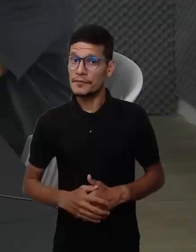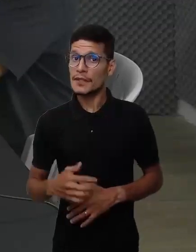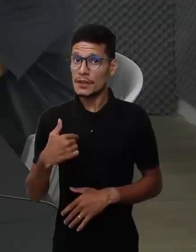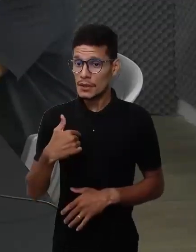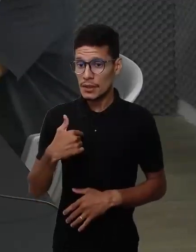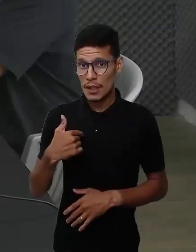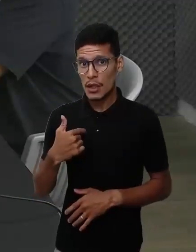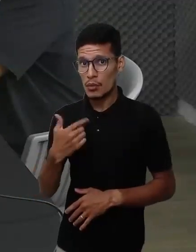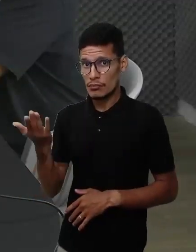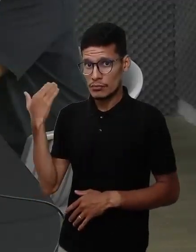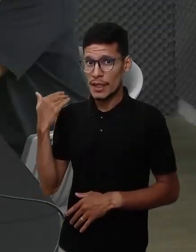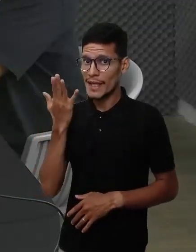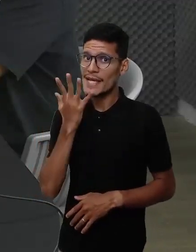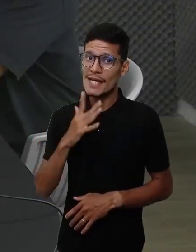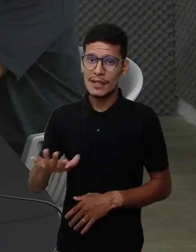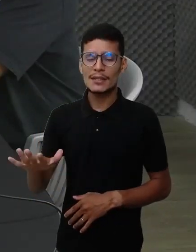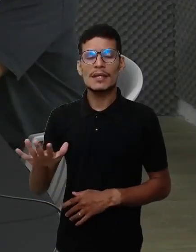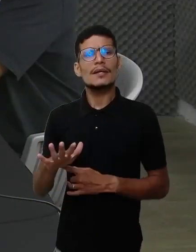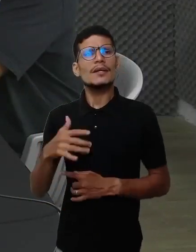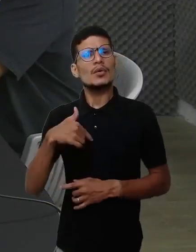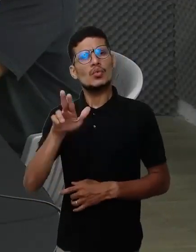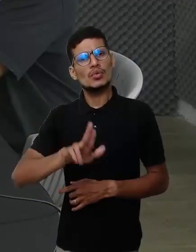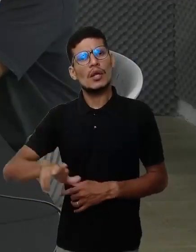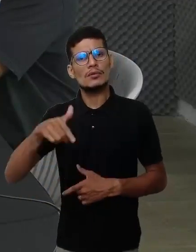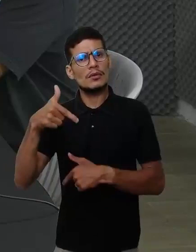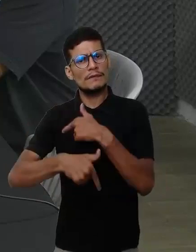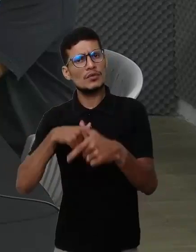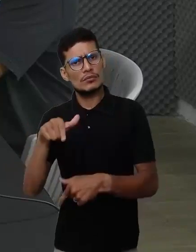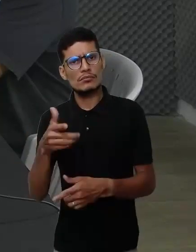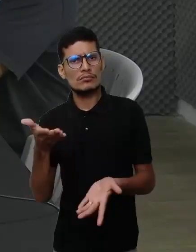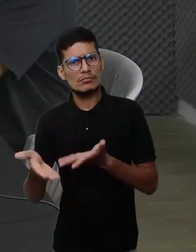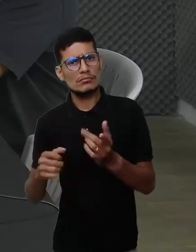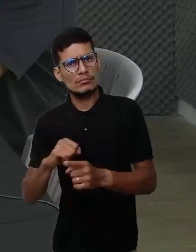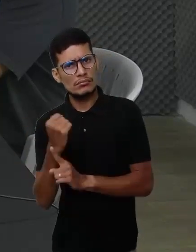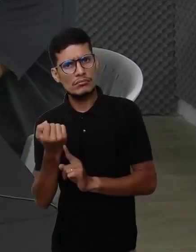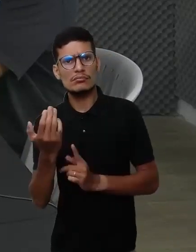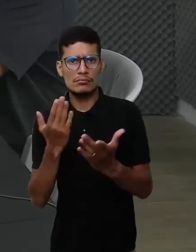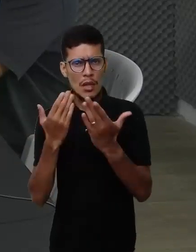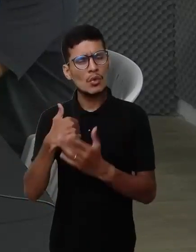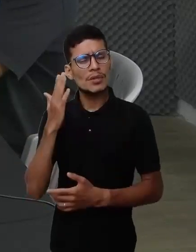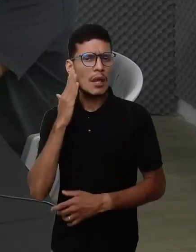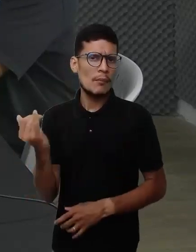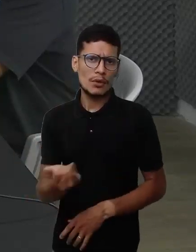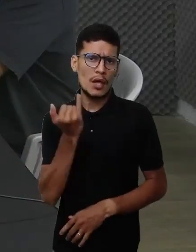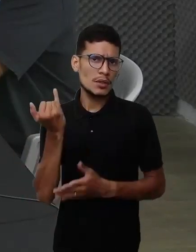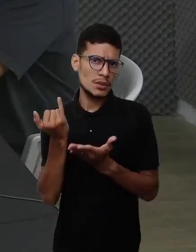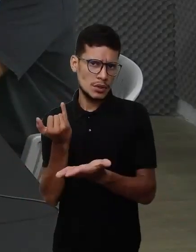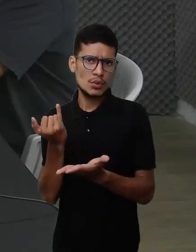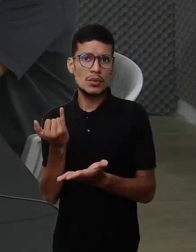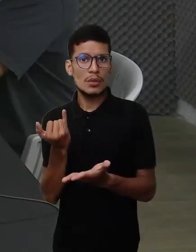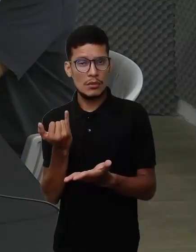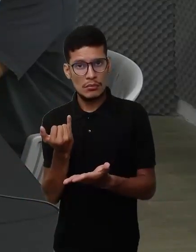criança, eu fui uma criança que utilizei muito esse serviço. Eu sei a importância disso. Né? Eu,